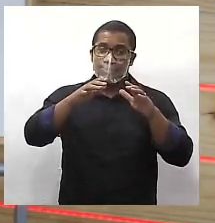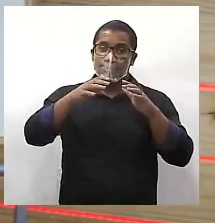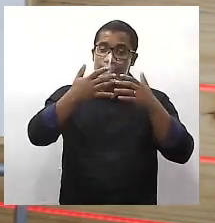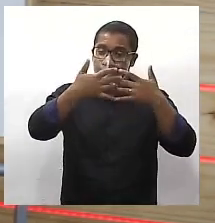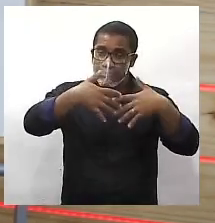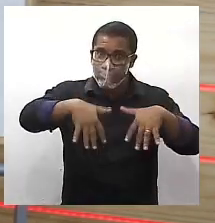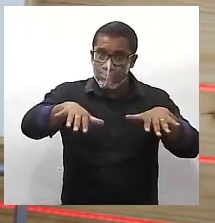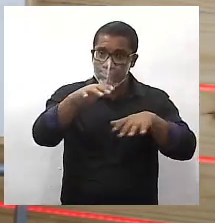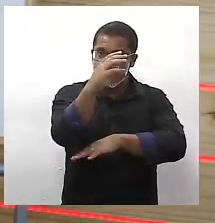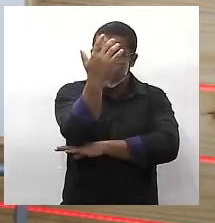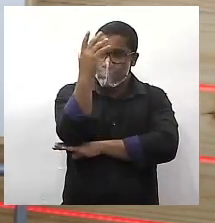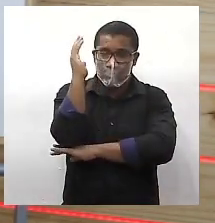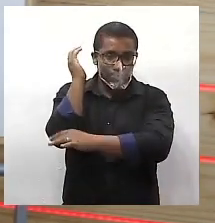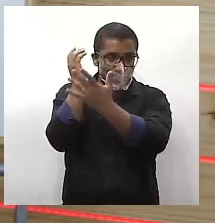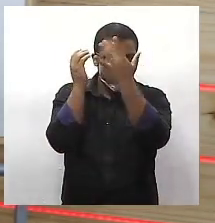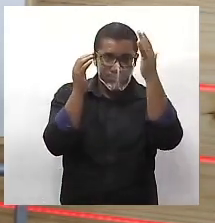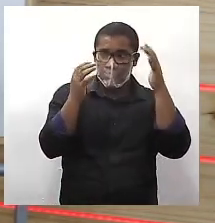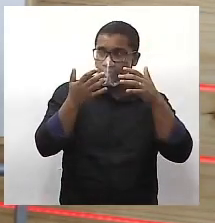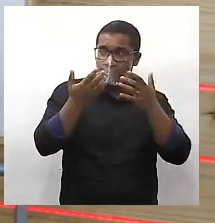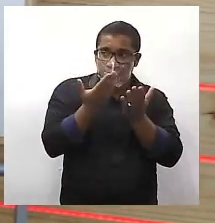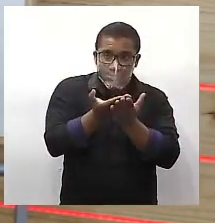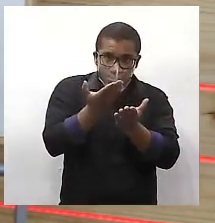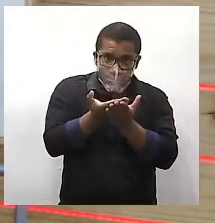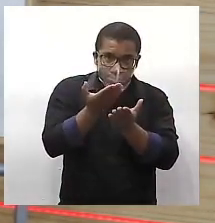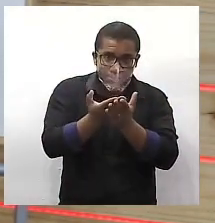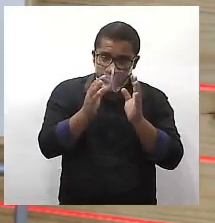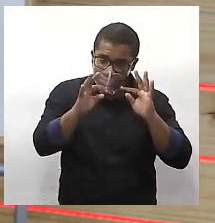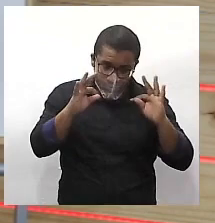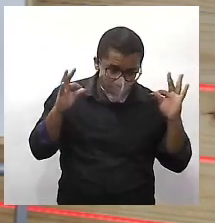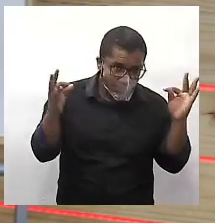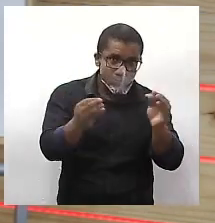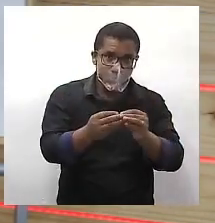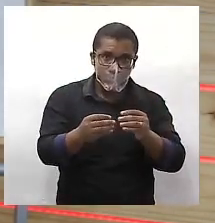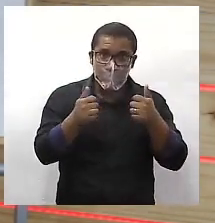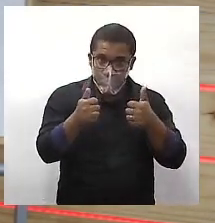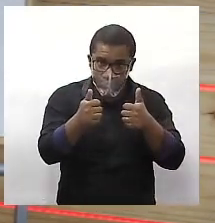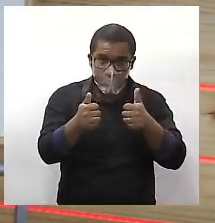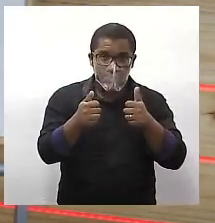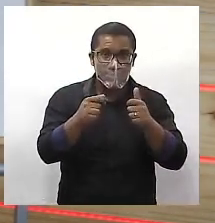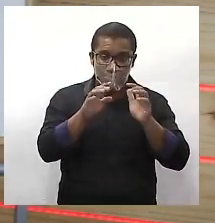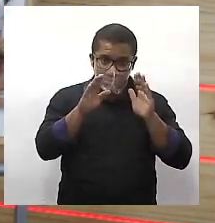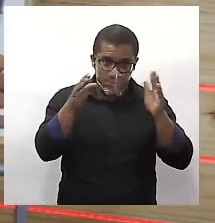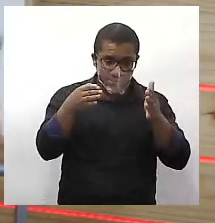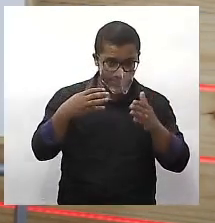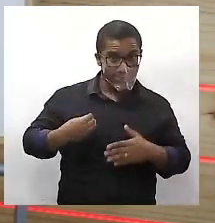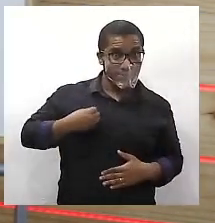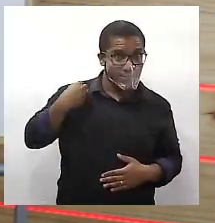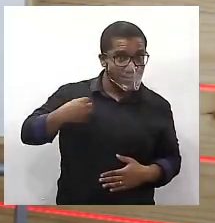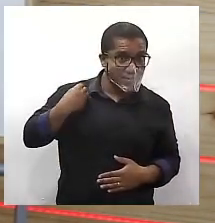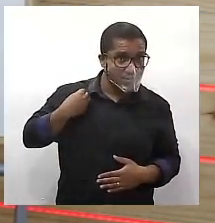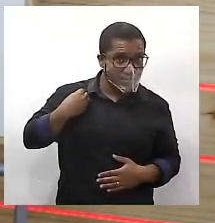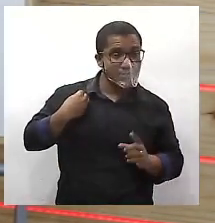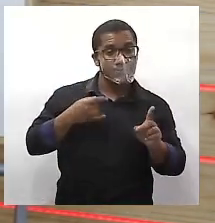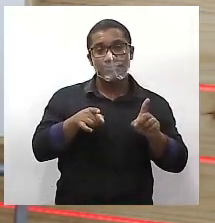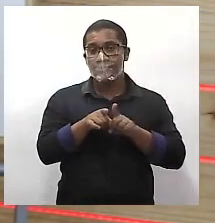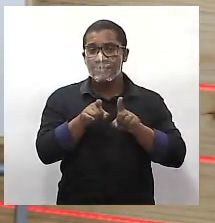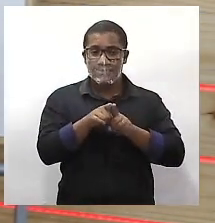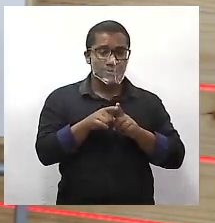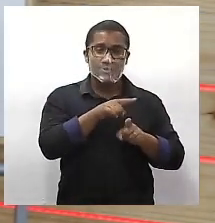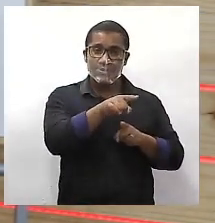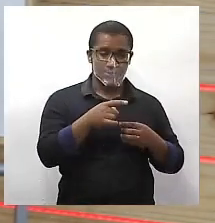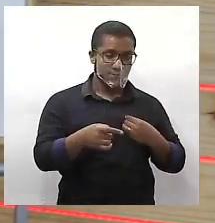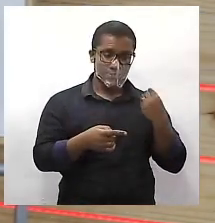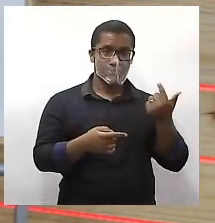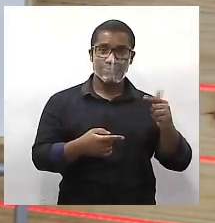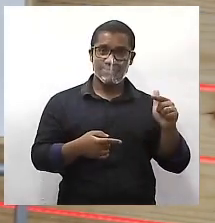É aqui que você vai estudar todos os componentes que formam o ambiente, tá? Tanto os componentes vivos como os componentes não vivos. Aí